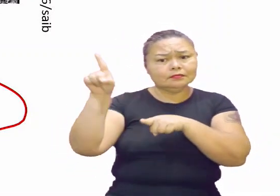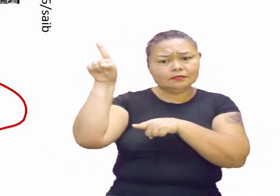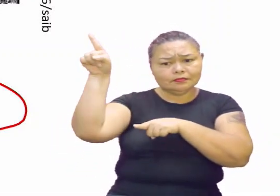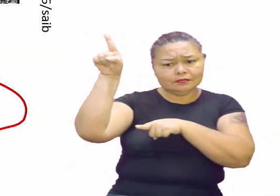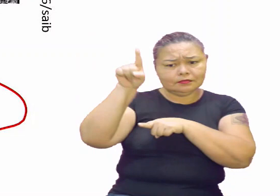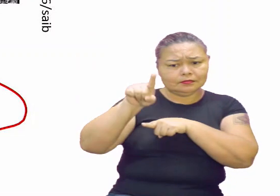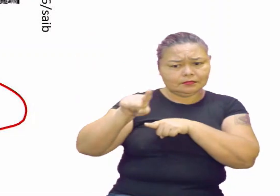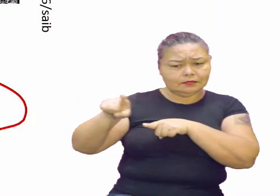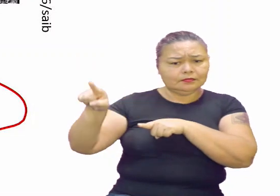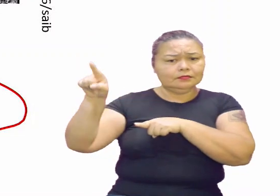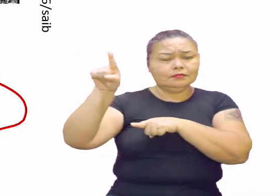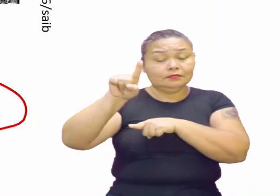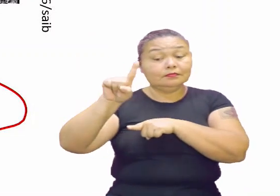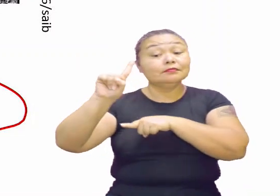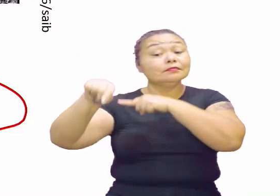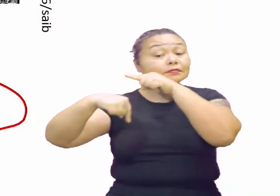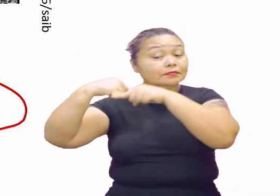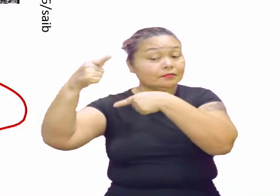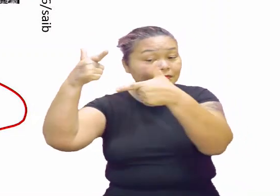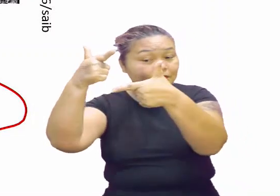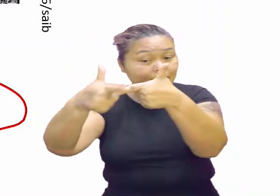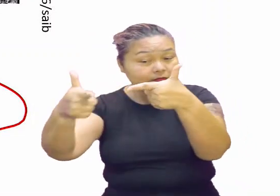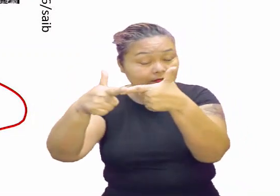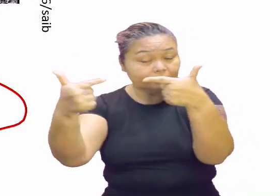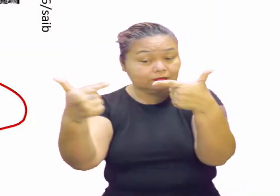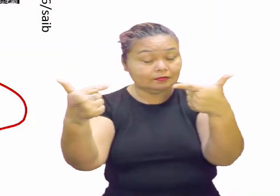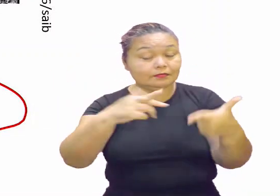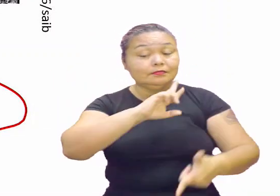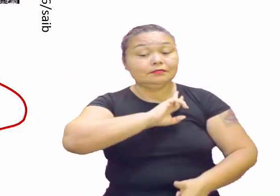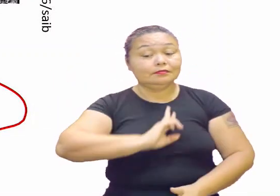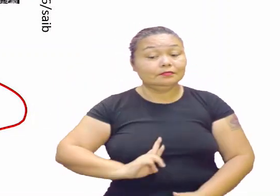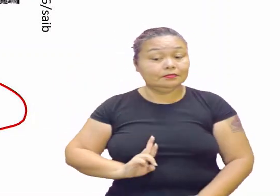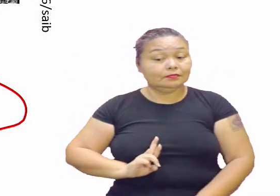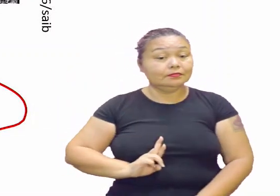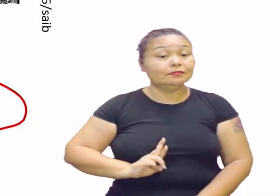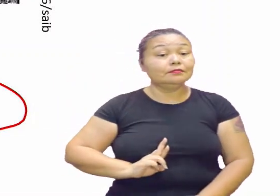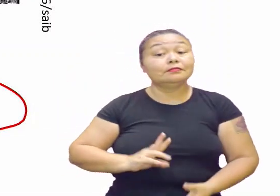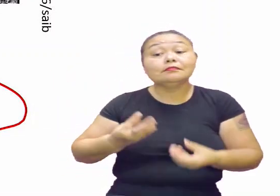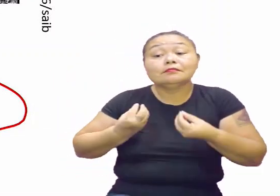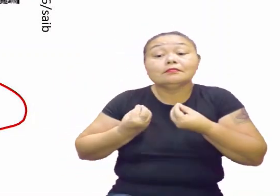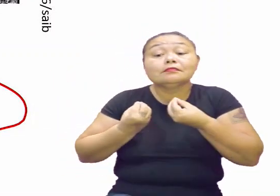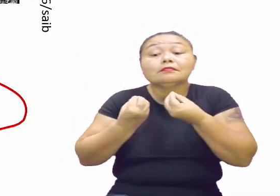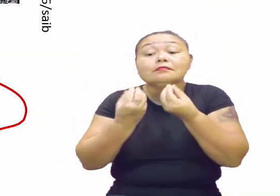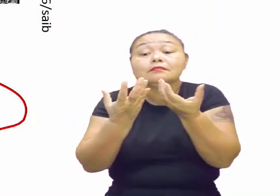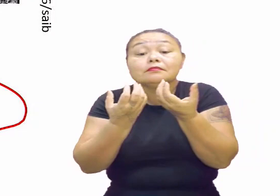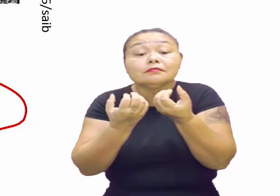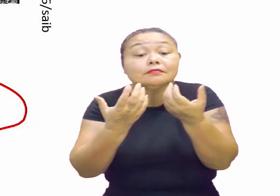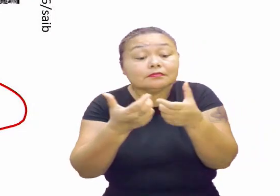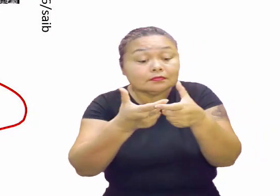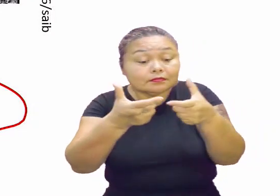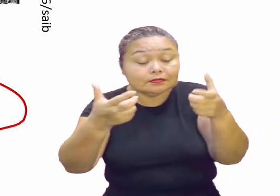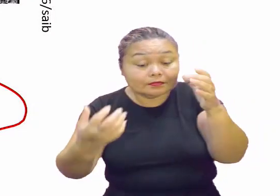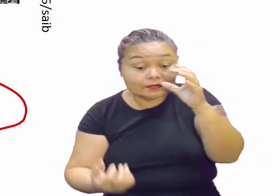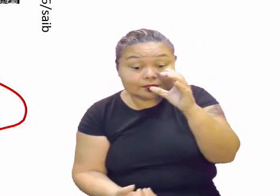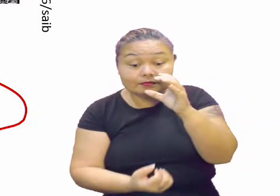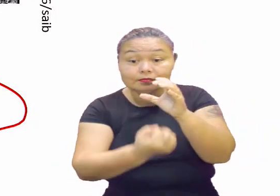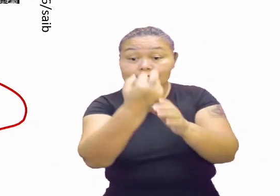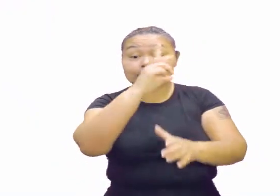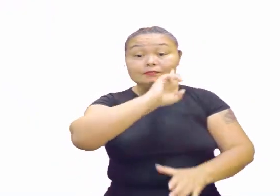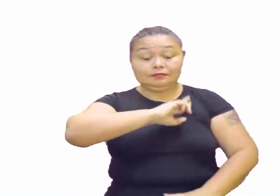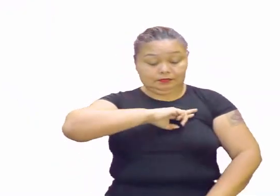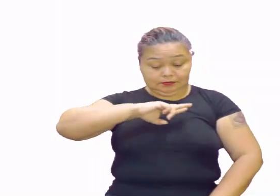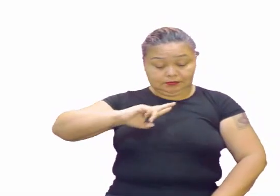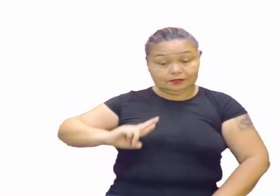fato, o que gerou a crise do segundo reinado, dando aí espaço para a criação de uma república.